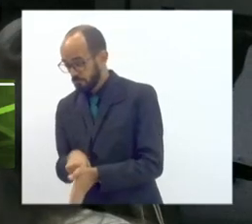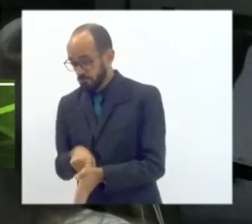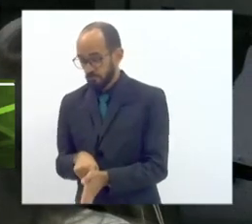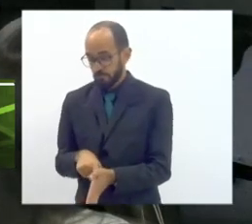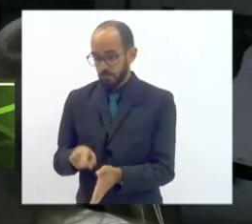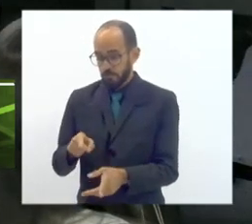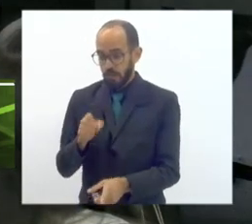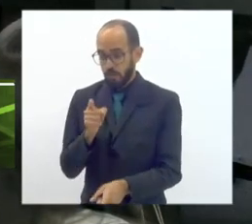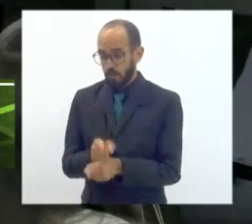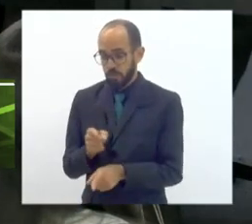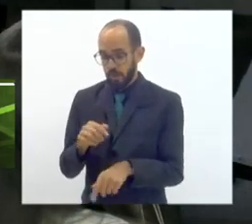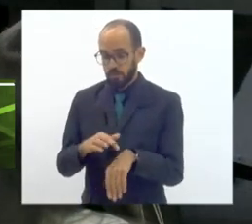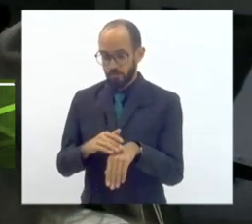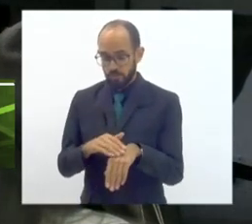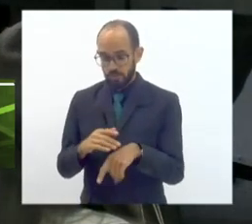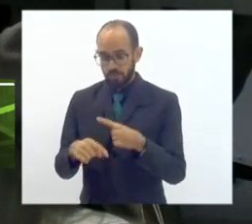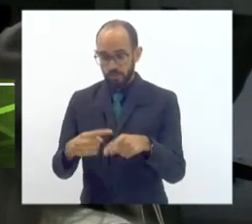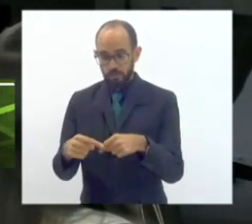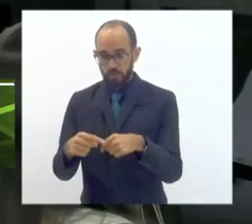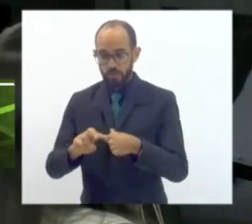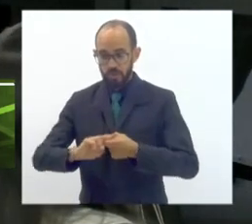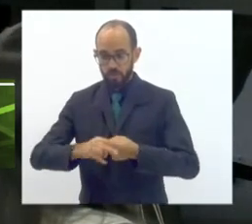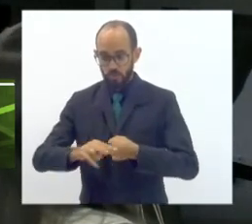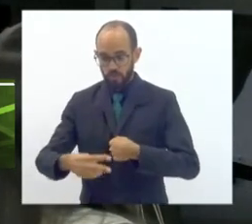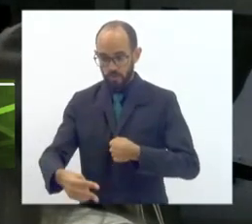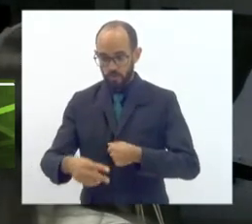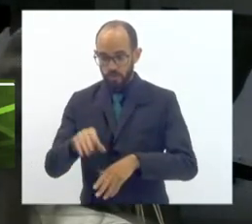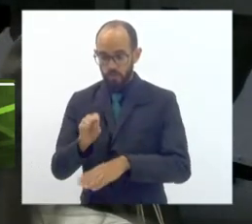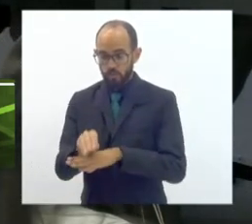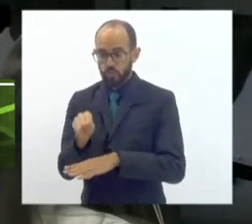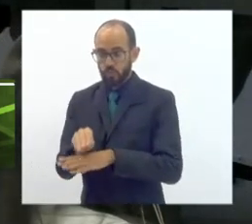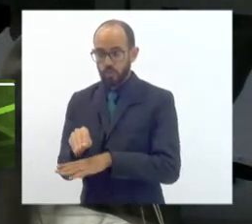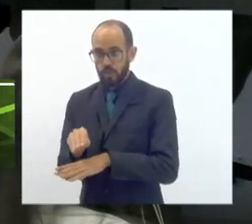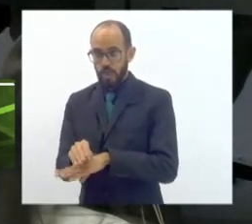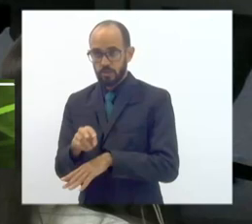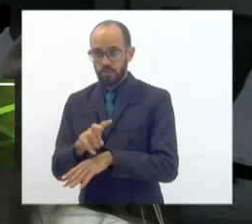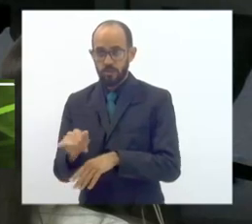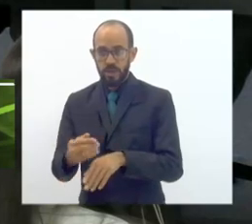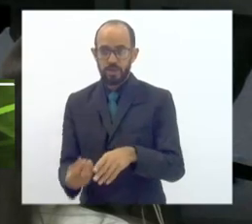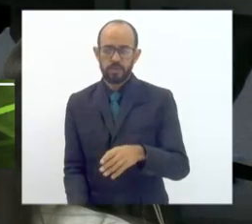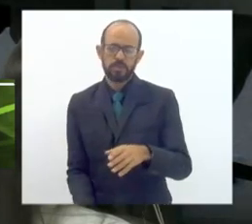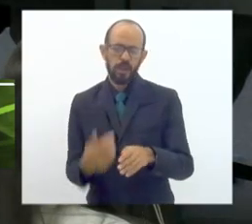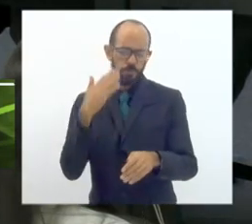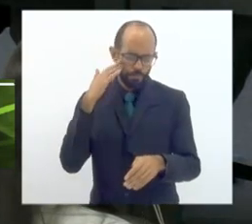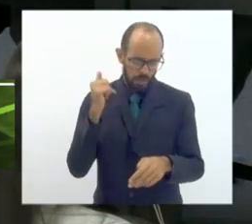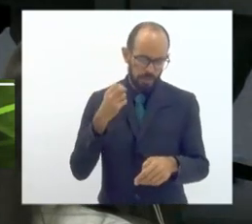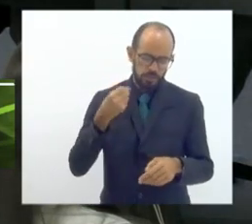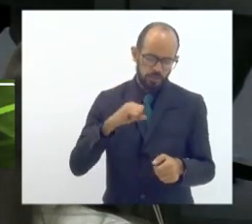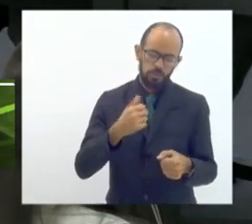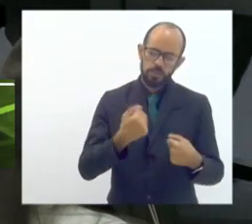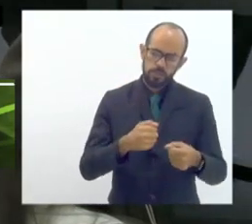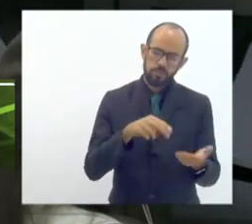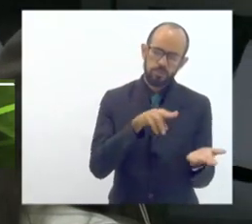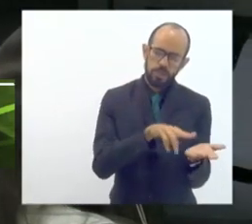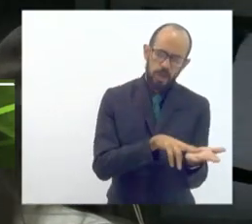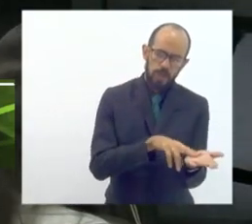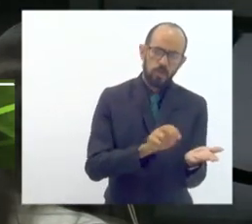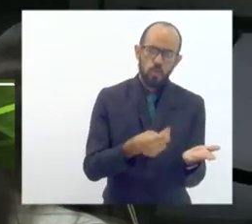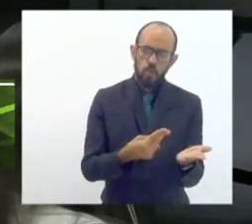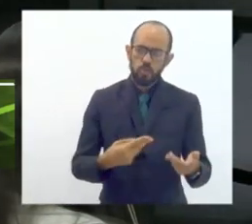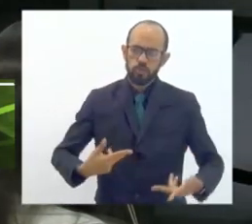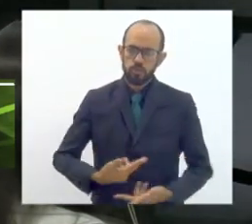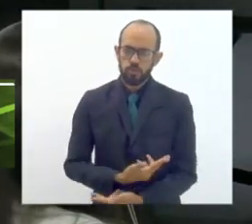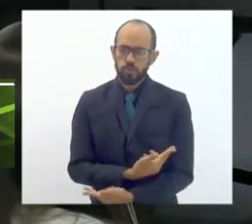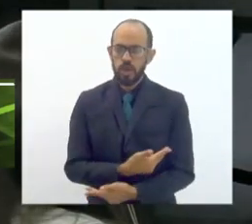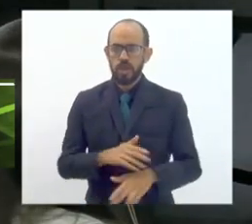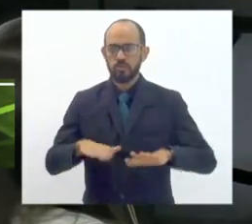Que é onde você vai dar sequência ao cuidado, que é onde você vai definir se precisa de uma internação, se precisa de uma cirurgia. Muitas vezes você